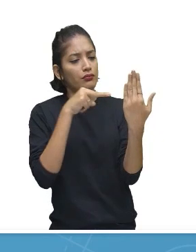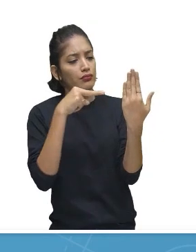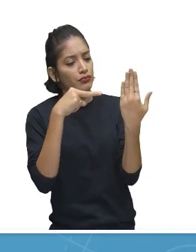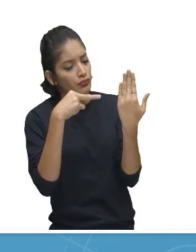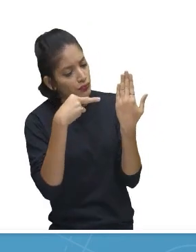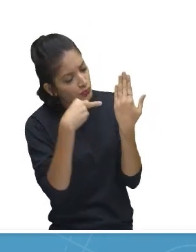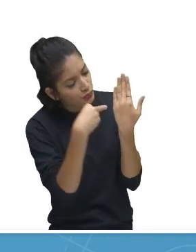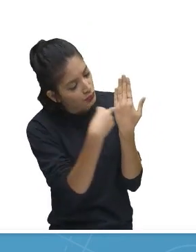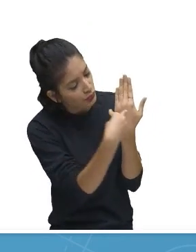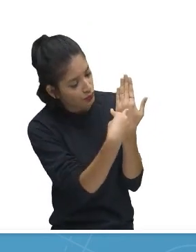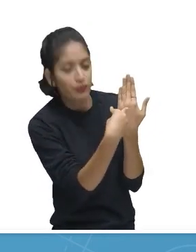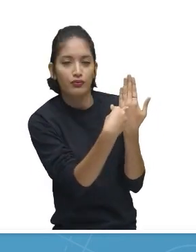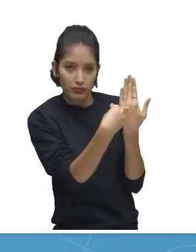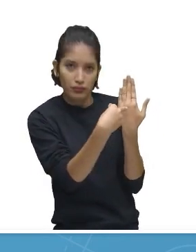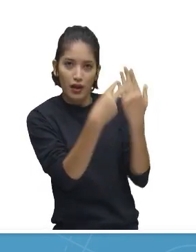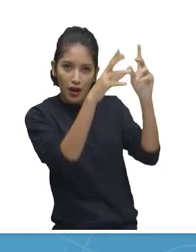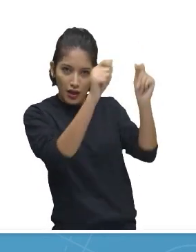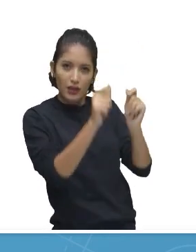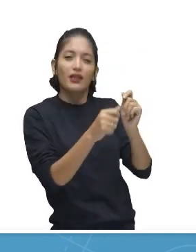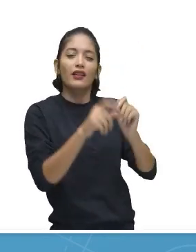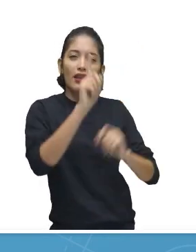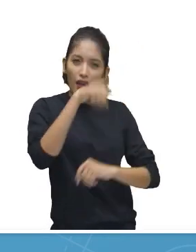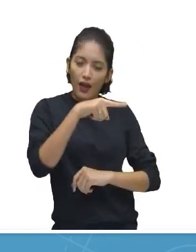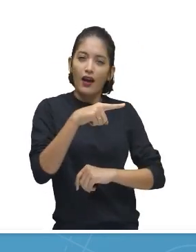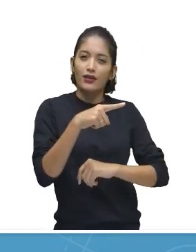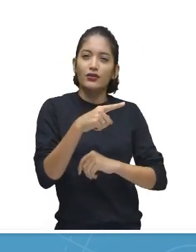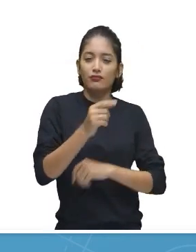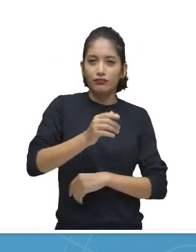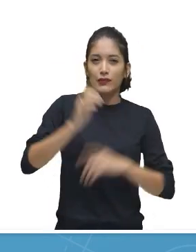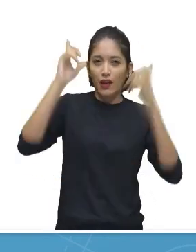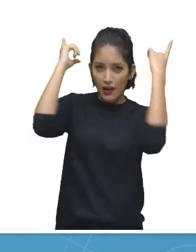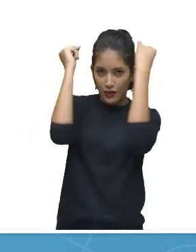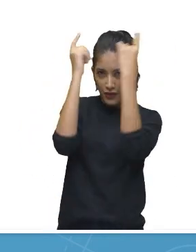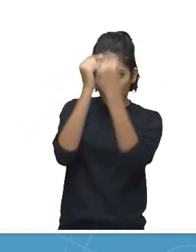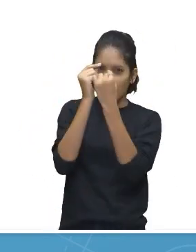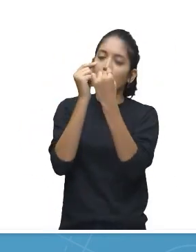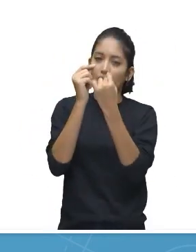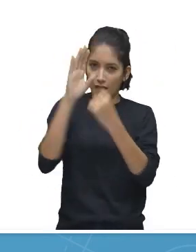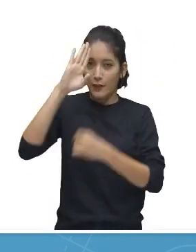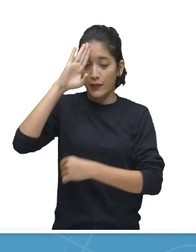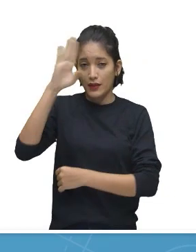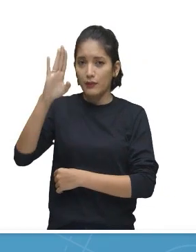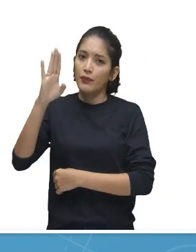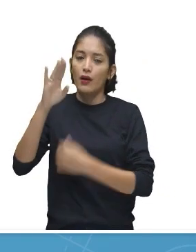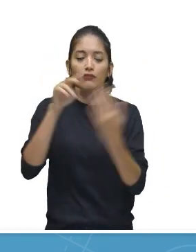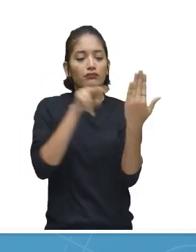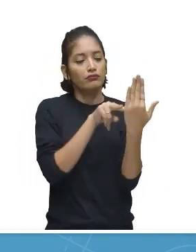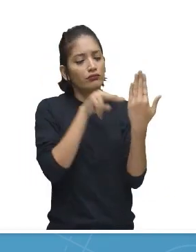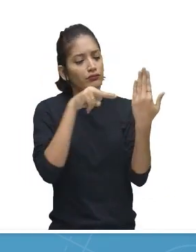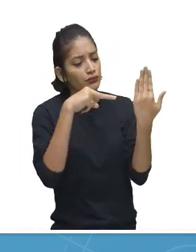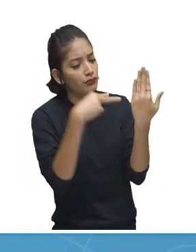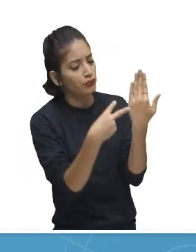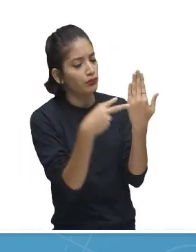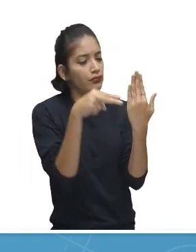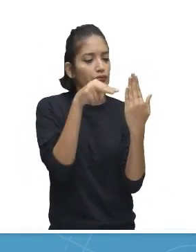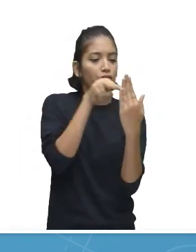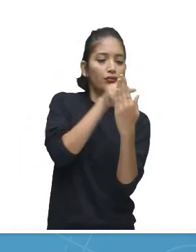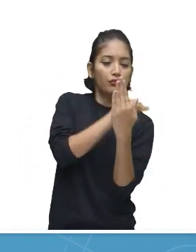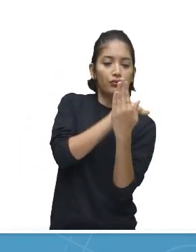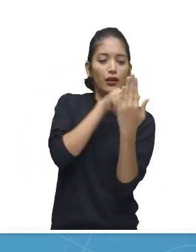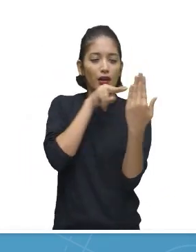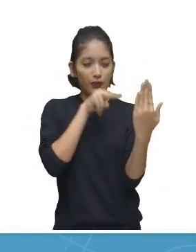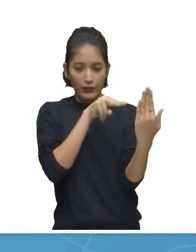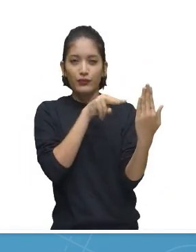costas, principalmente as esculturas gregas, né? Depois dão uma volta para o lado direito, esquerdo e voltam para frente.